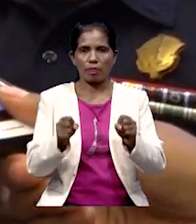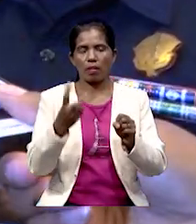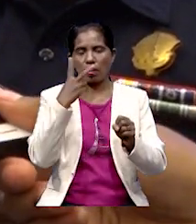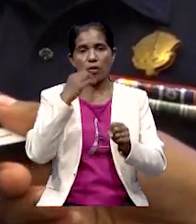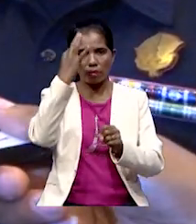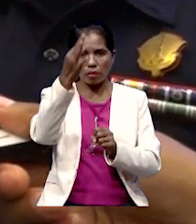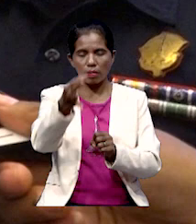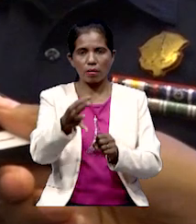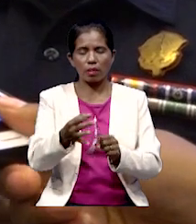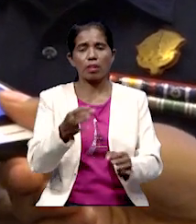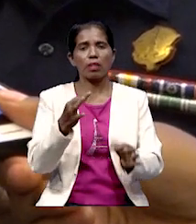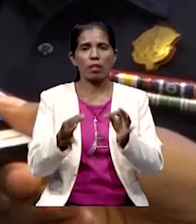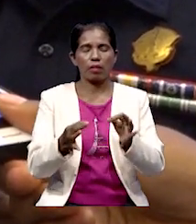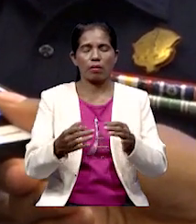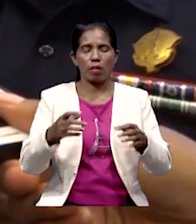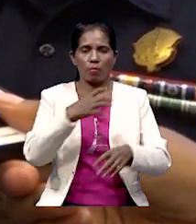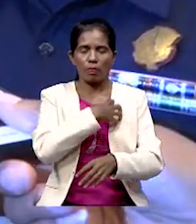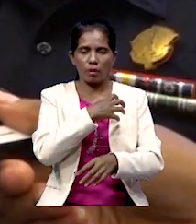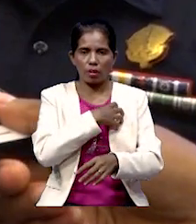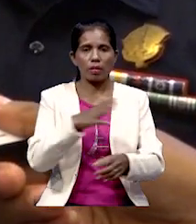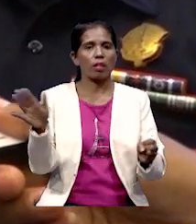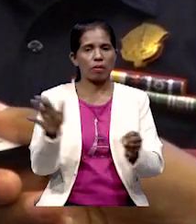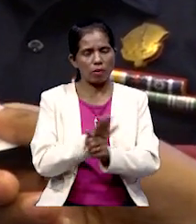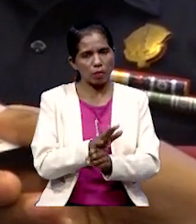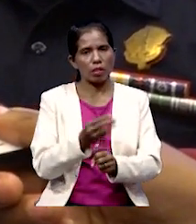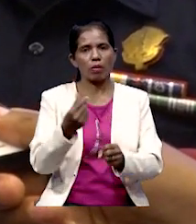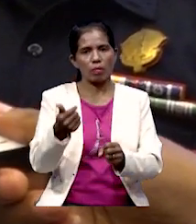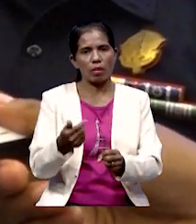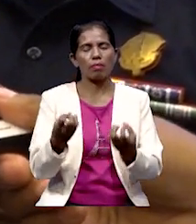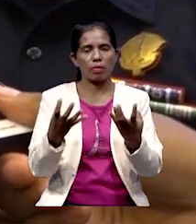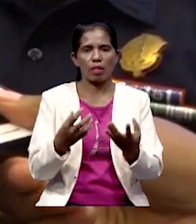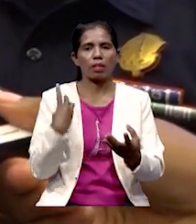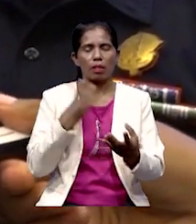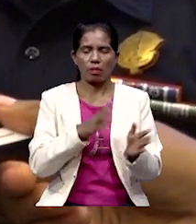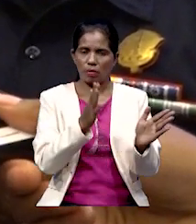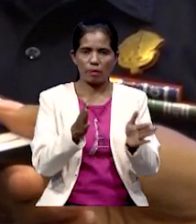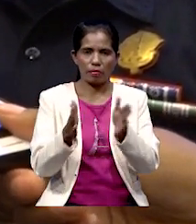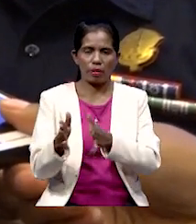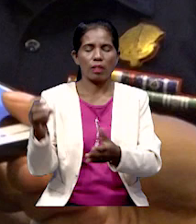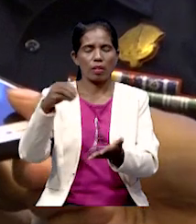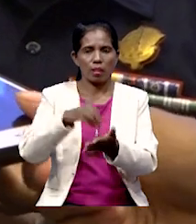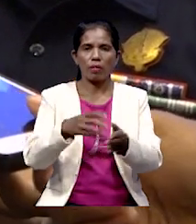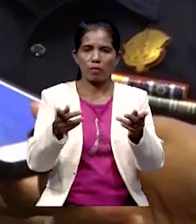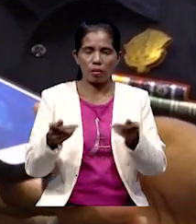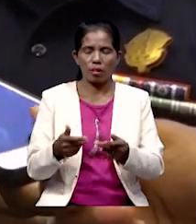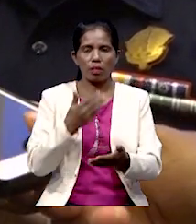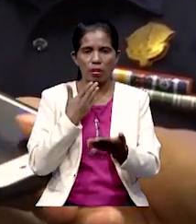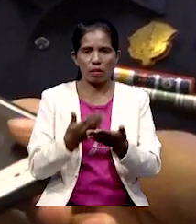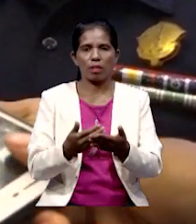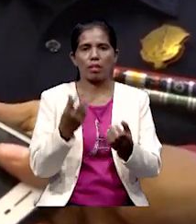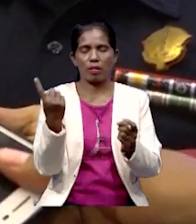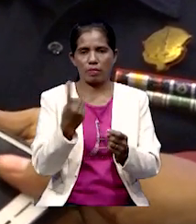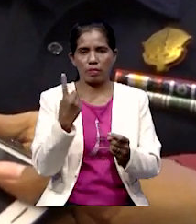kata ida nebe pente liha na sufficiente na kala mese internamente ta prepara kria kondisa na fati e mese oi